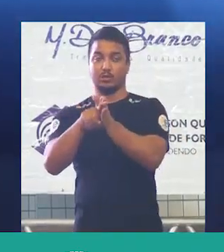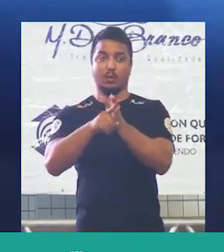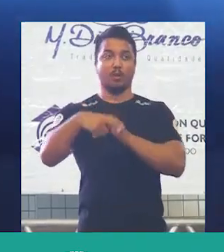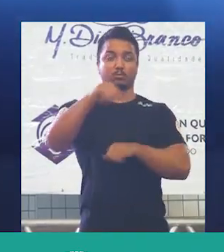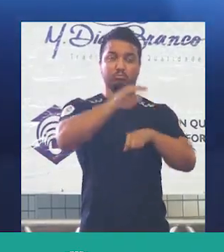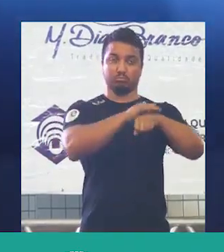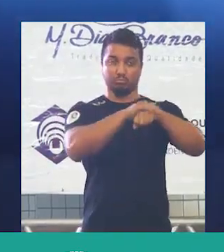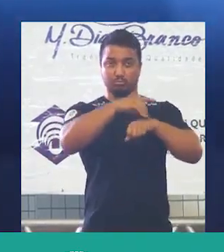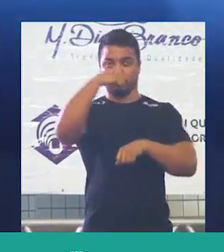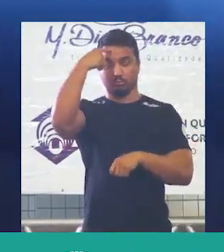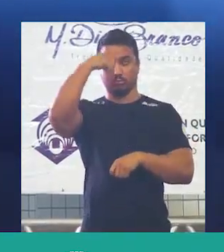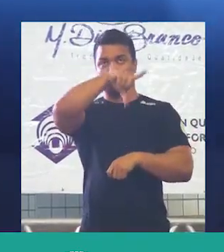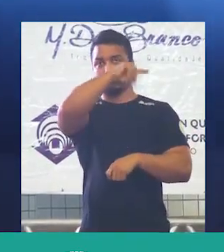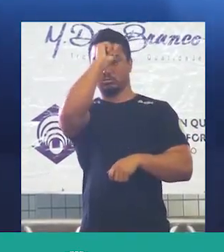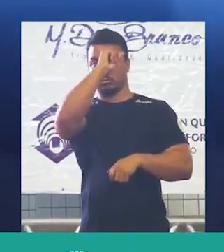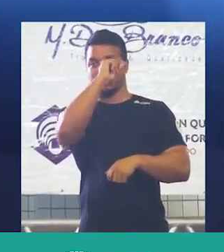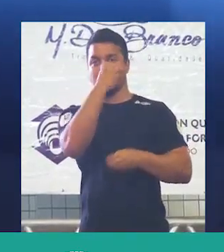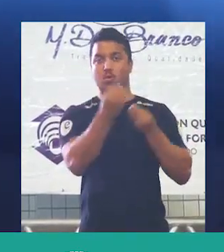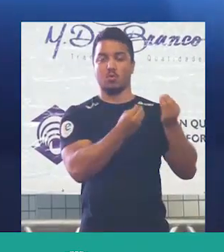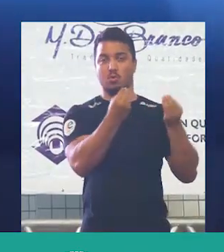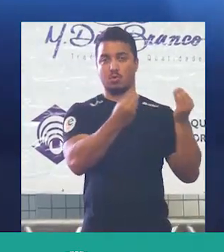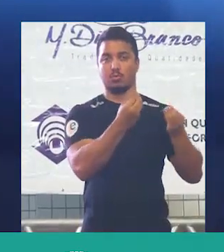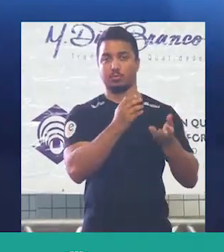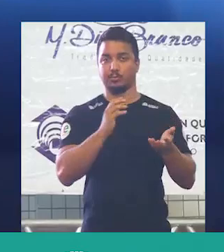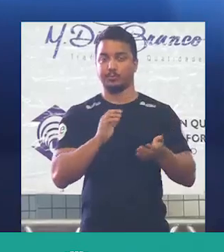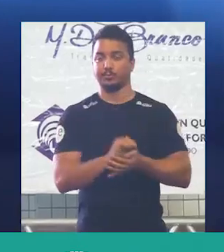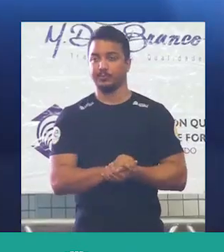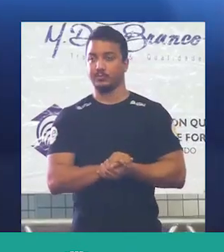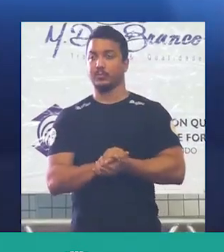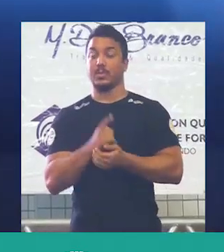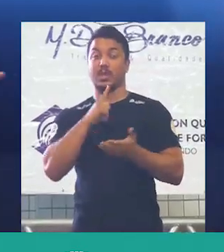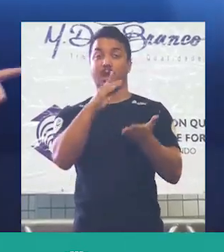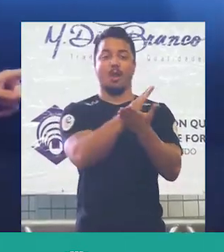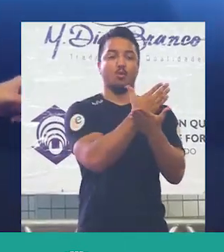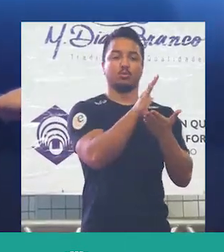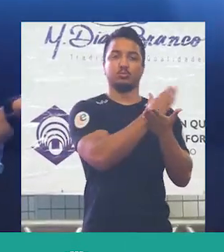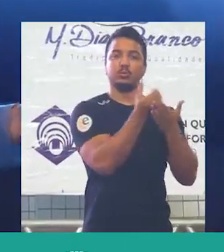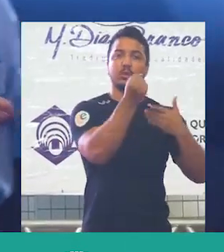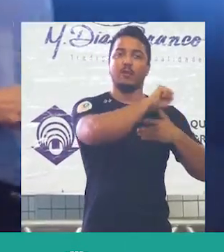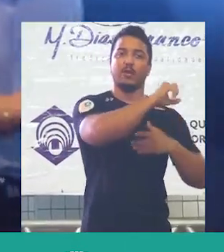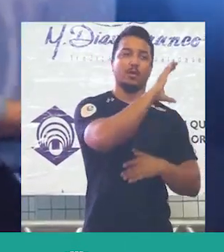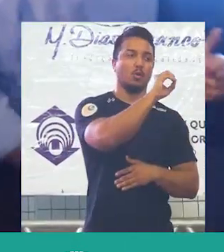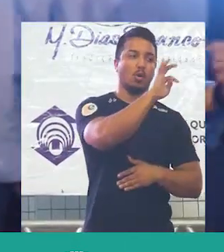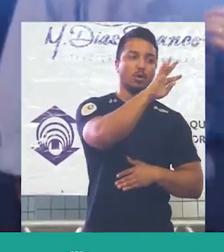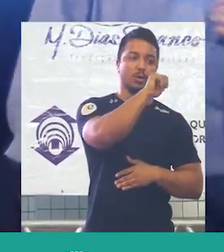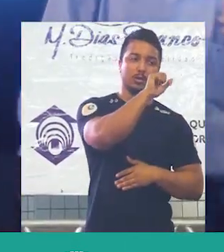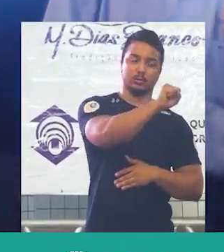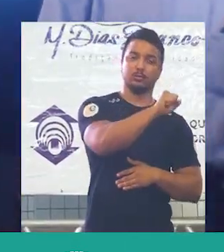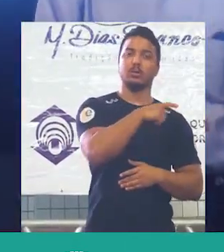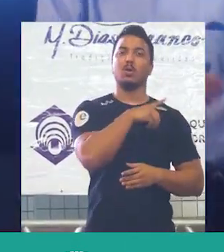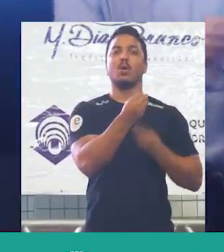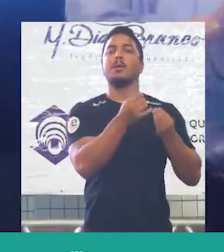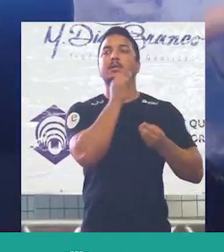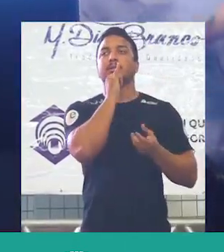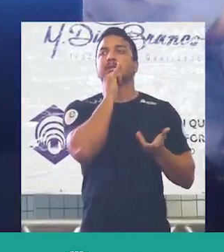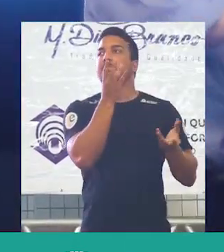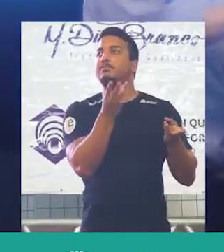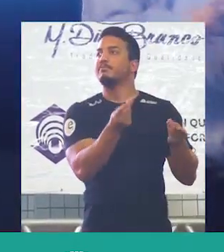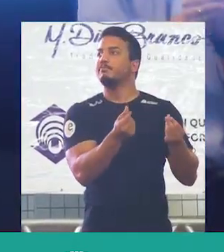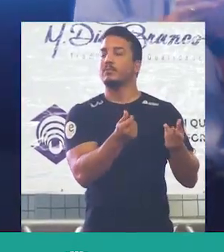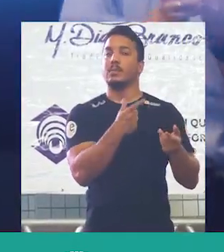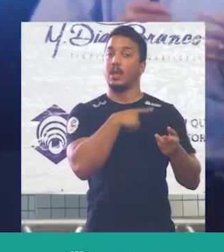você toma a sua decisão que você acha melhor. Alguns defendem as cotas raciais como